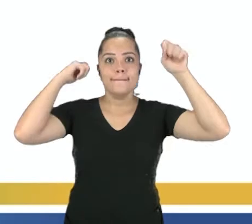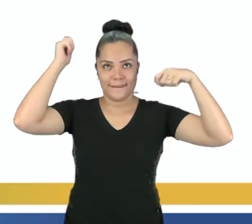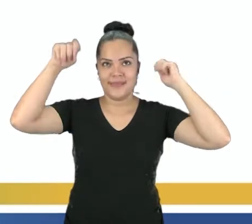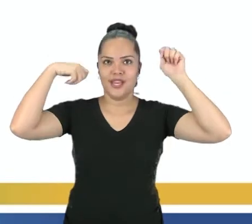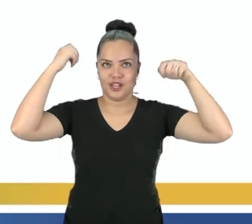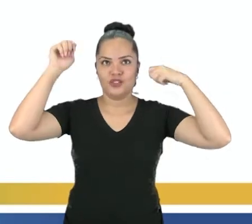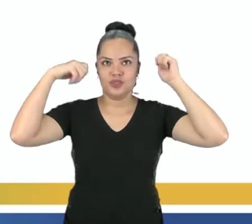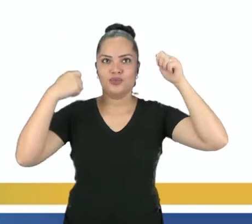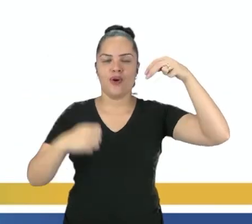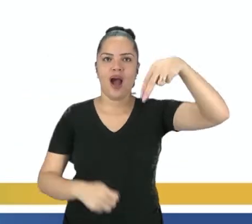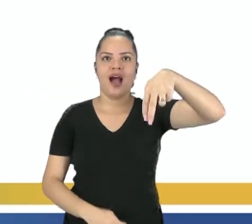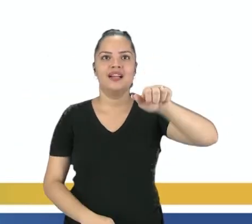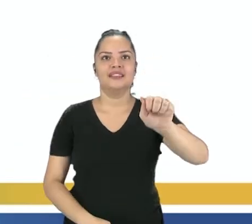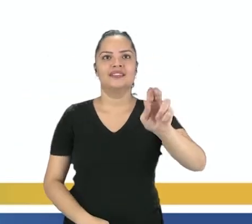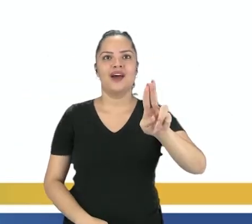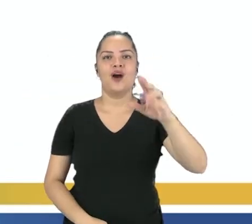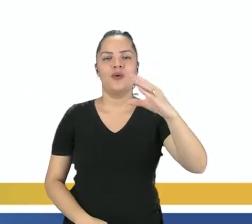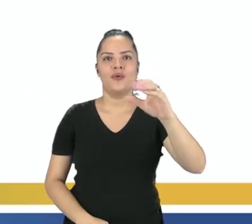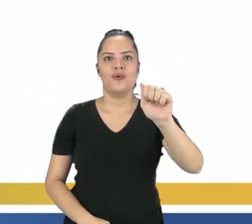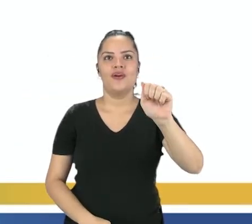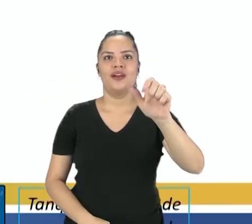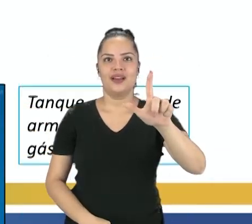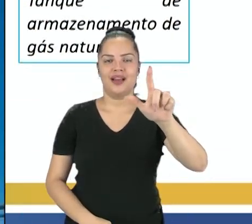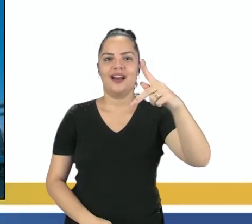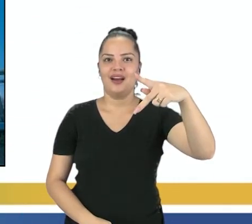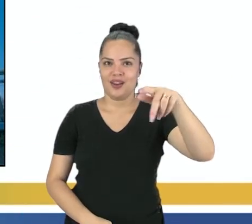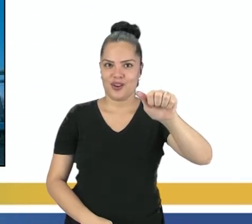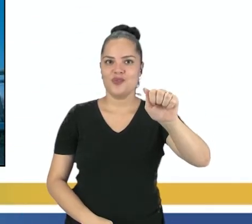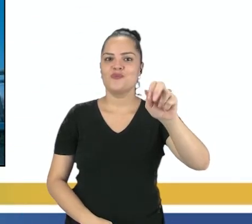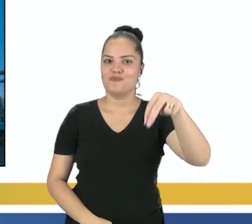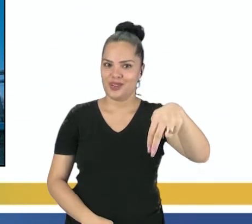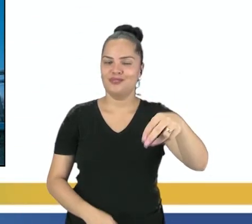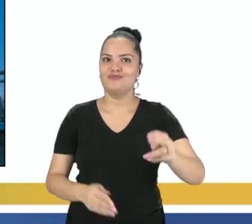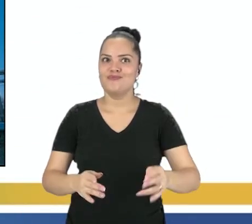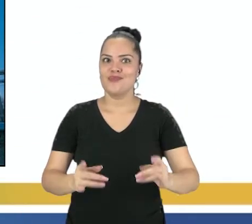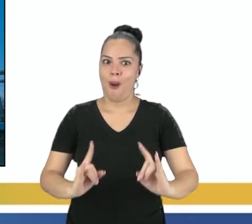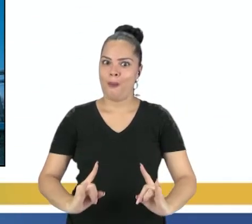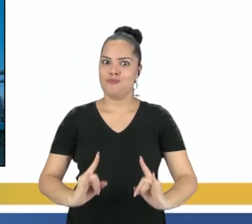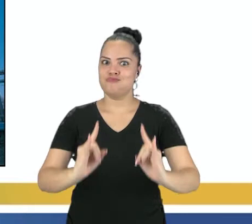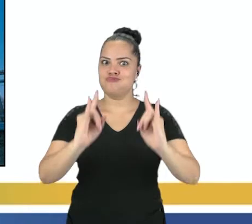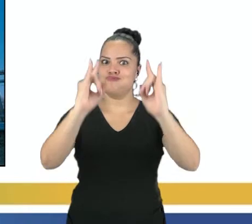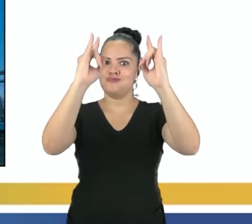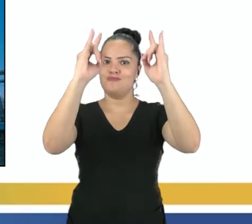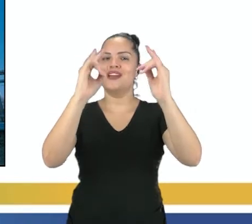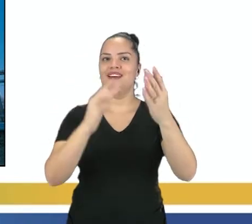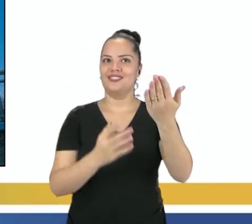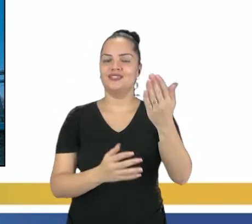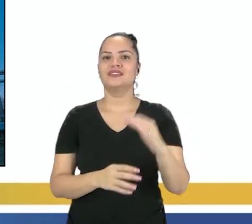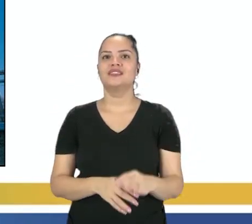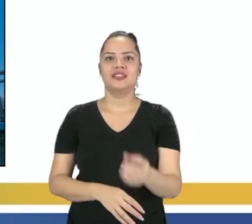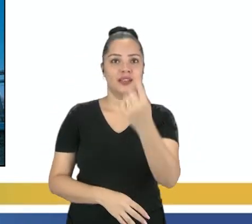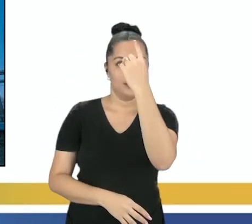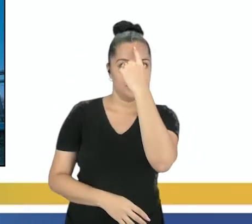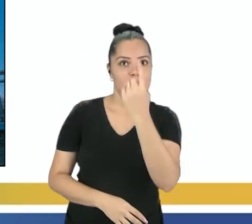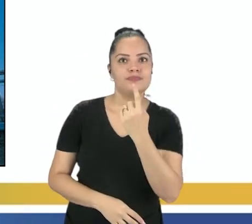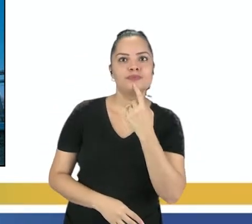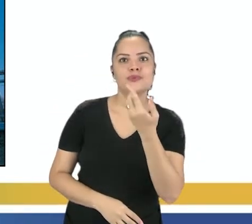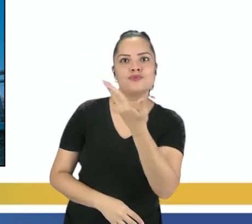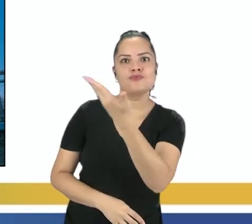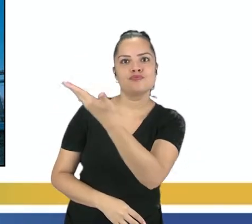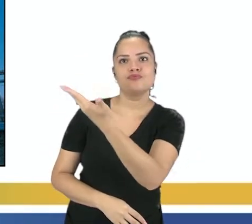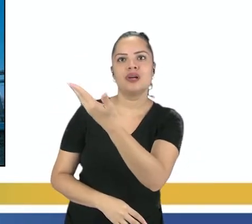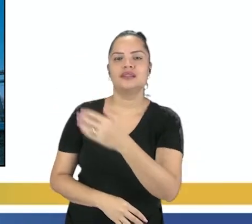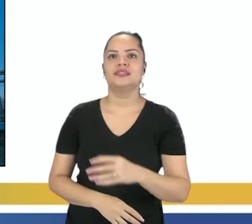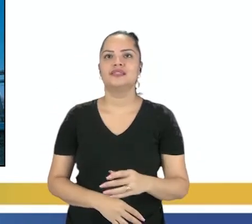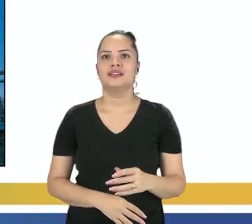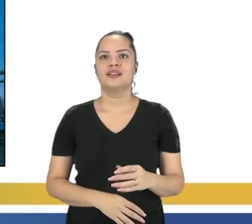Observe o formato dessas torres de satélite. E aí, né? A próxima imagem nós temos aqui tanque de armazenamento de gás